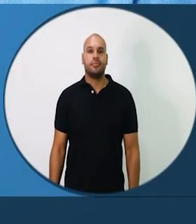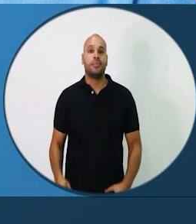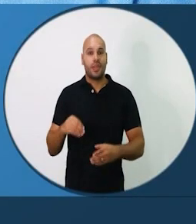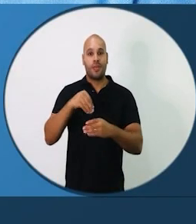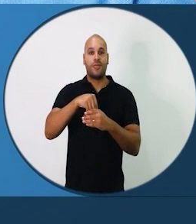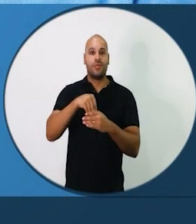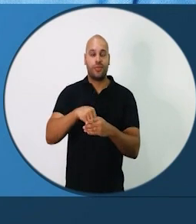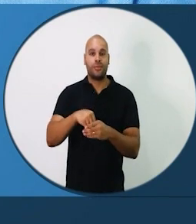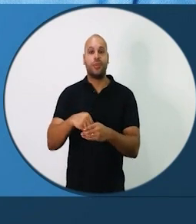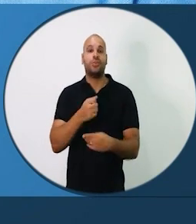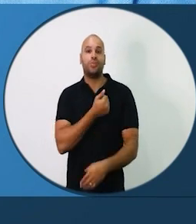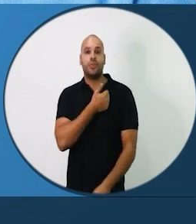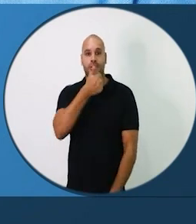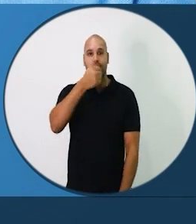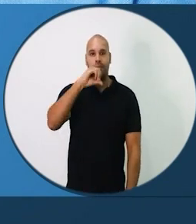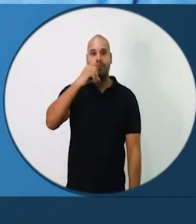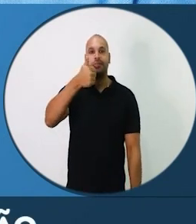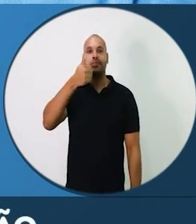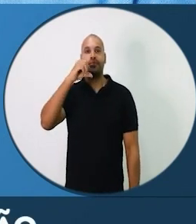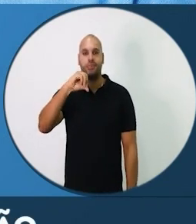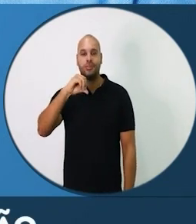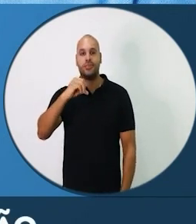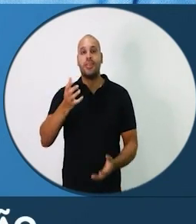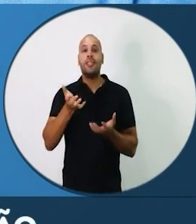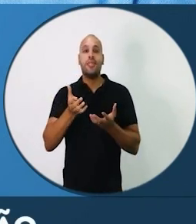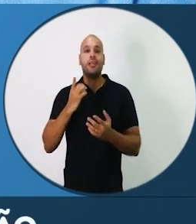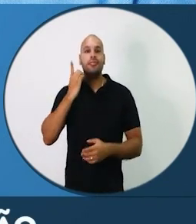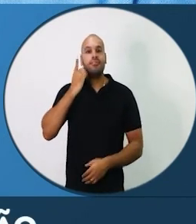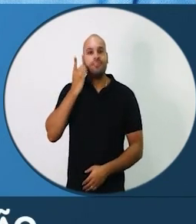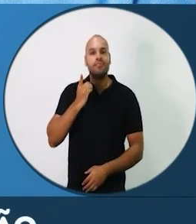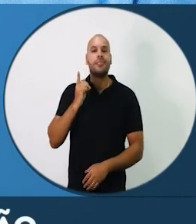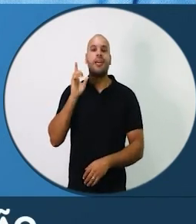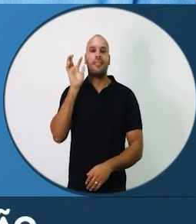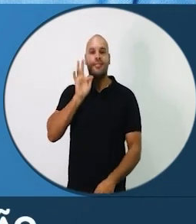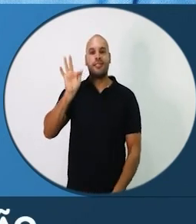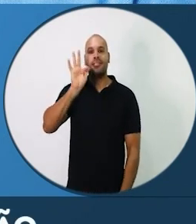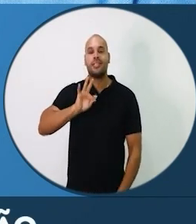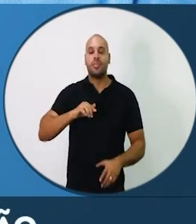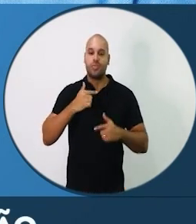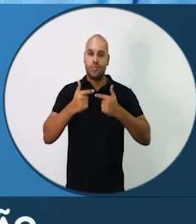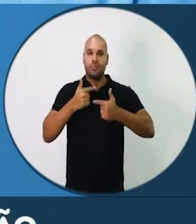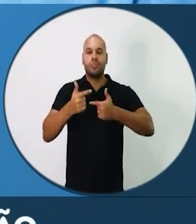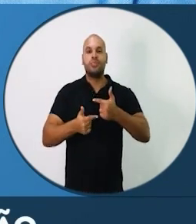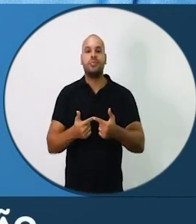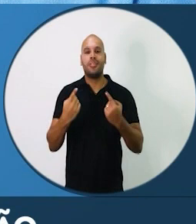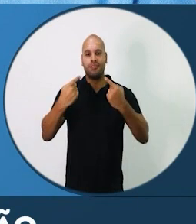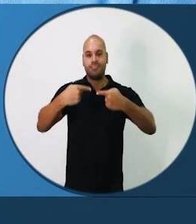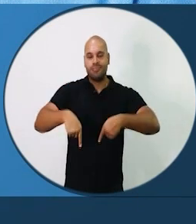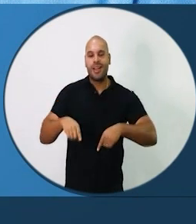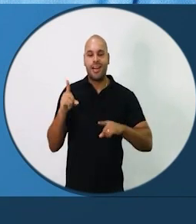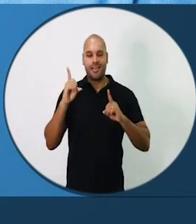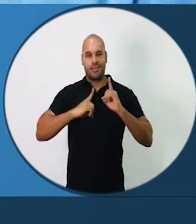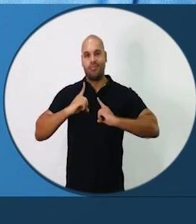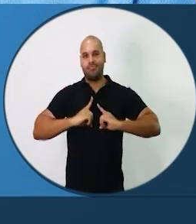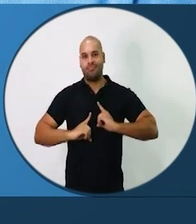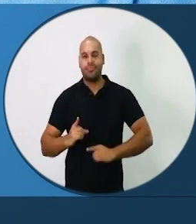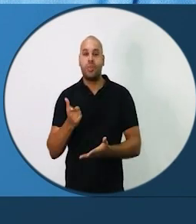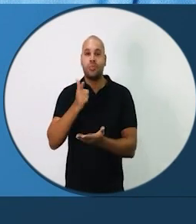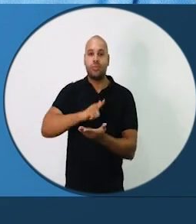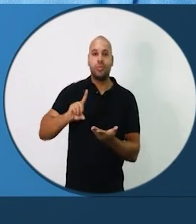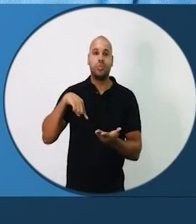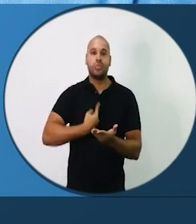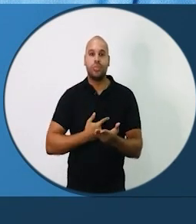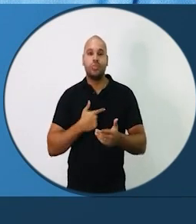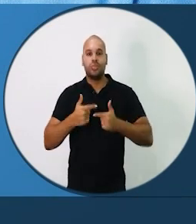Vote Fábio Macedo, 1919. Quero ser deputado federal para lutar pelo combate à depressão e continuar a nossa